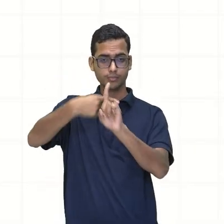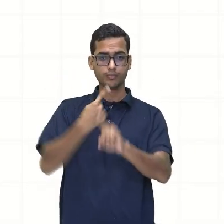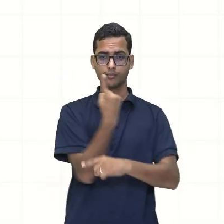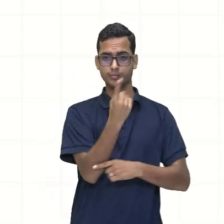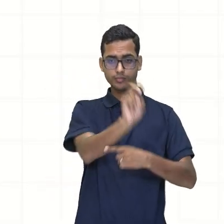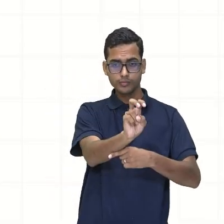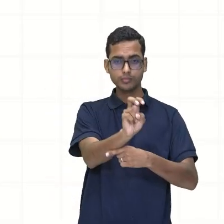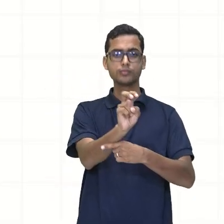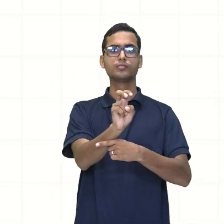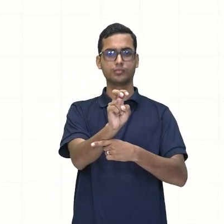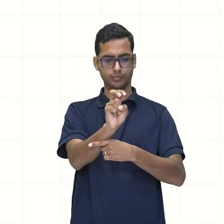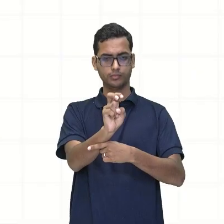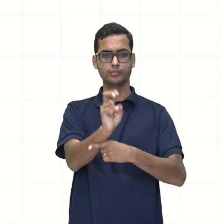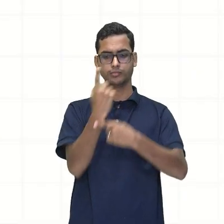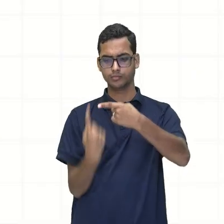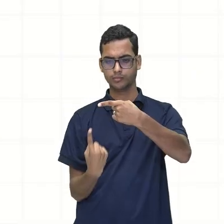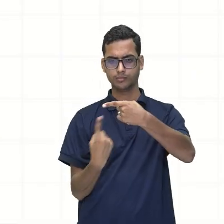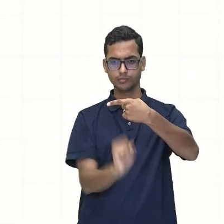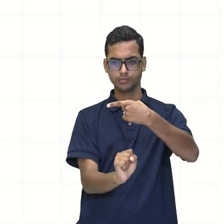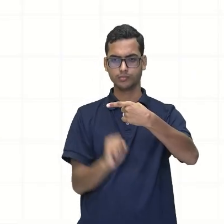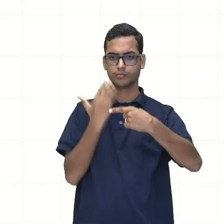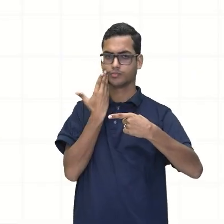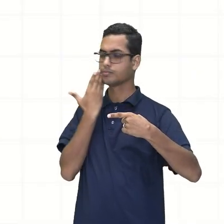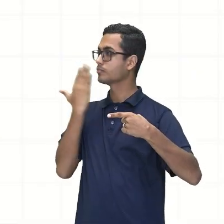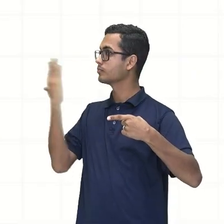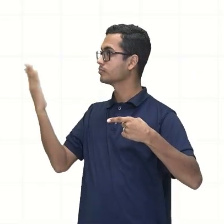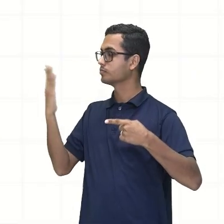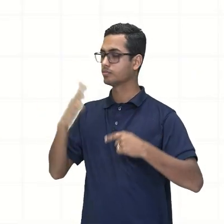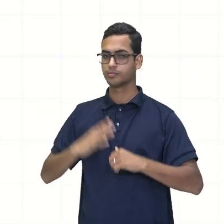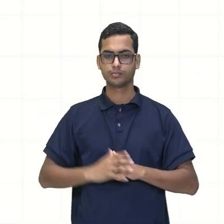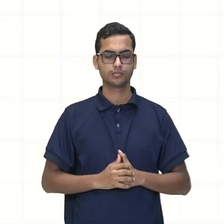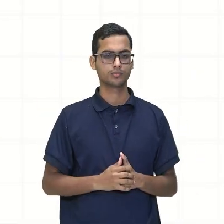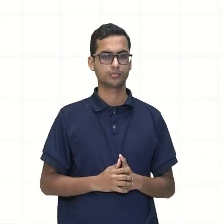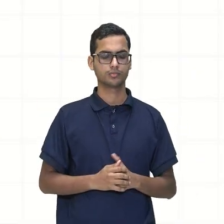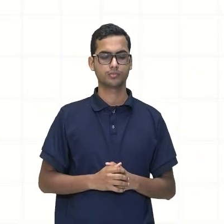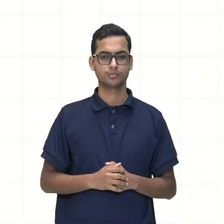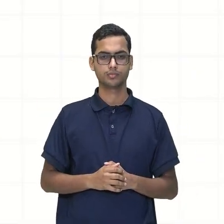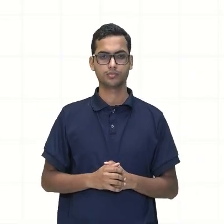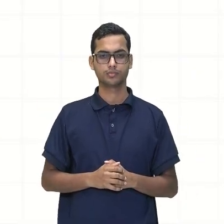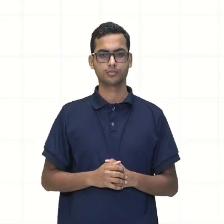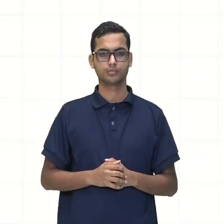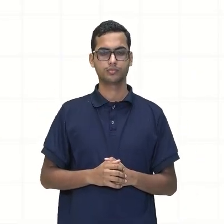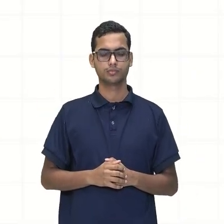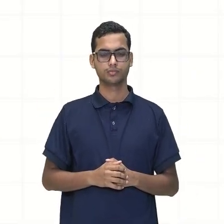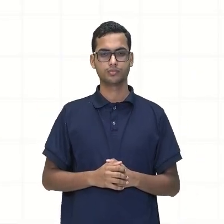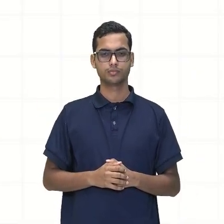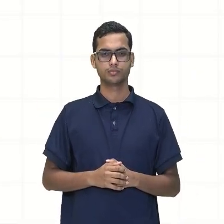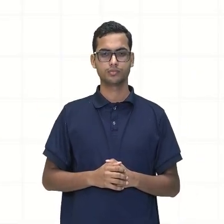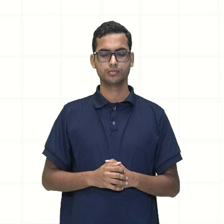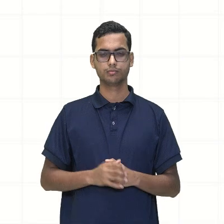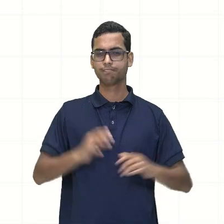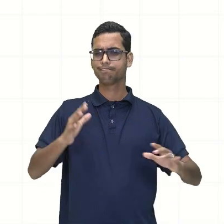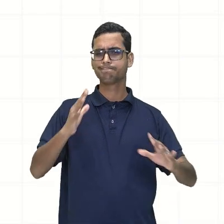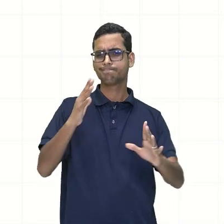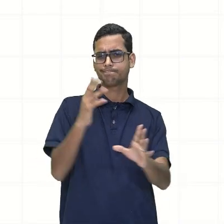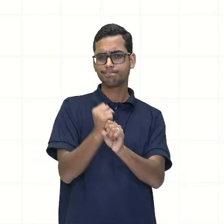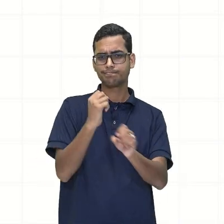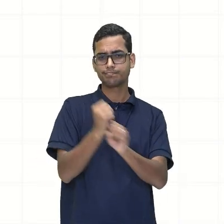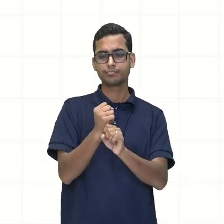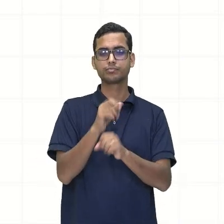aí, agora a gente tem 66 mais 15 sobre 18. 66 mais 15 vai